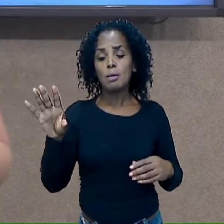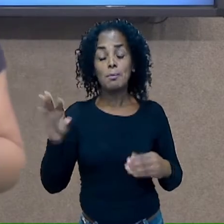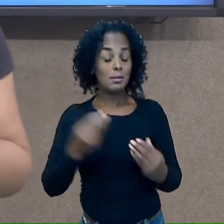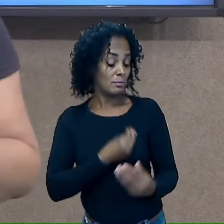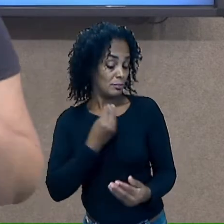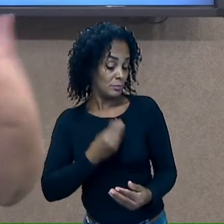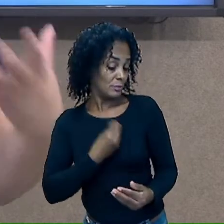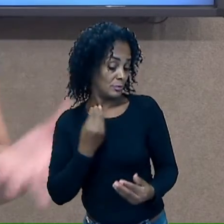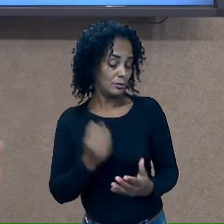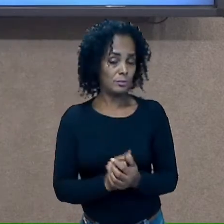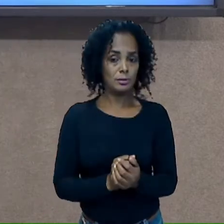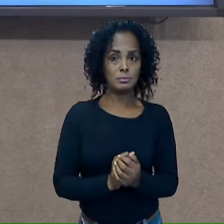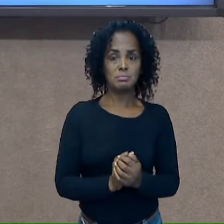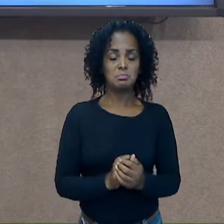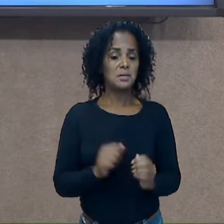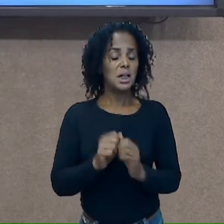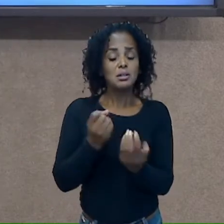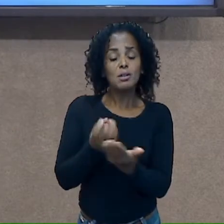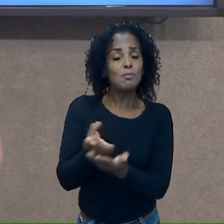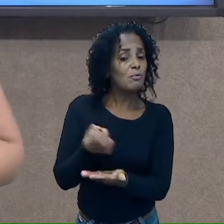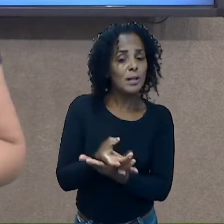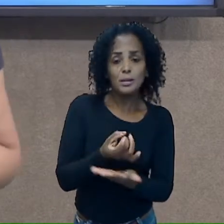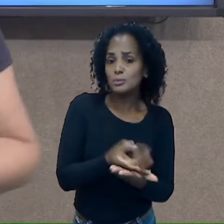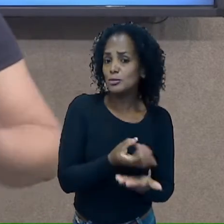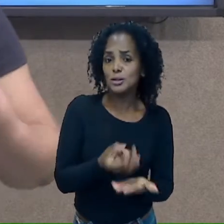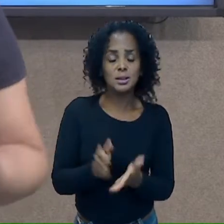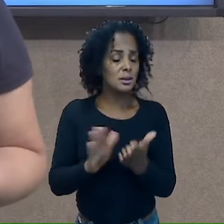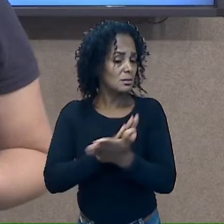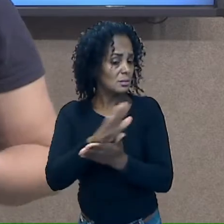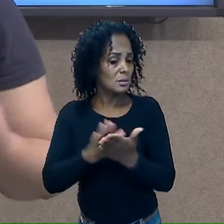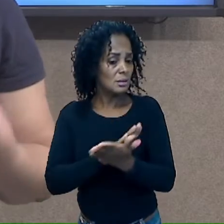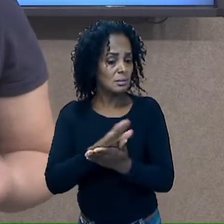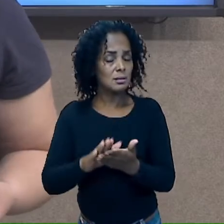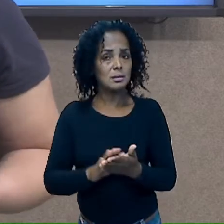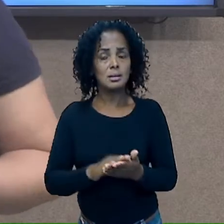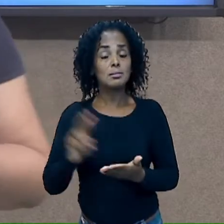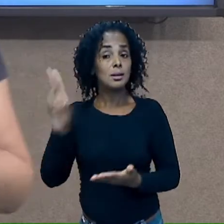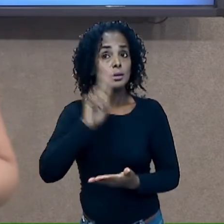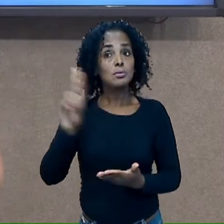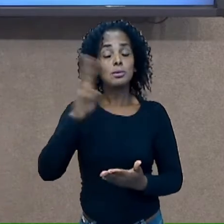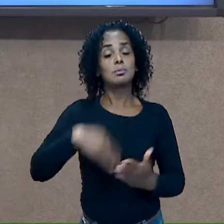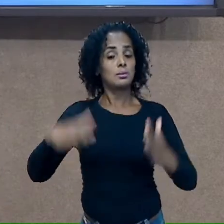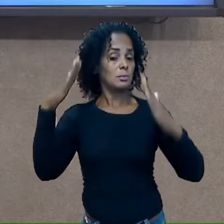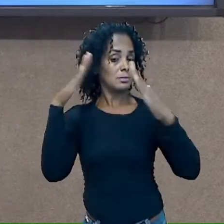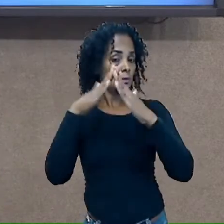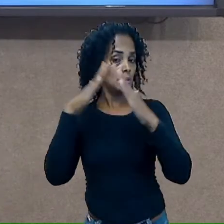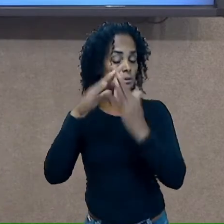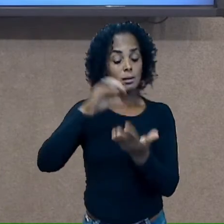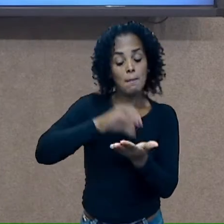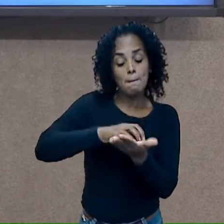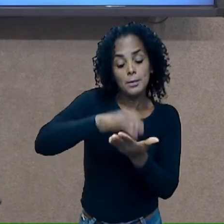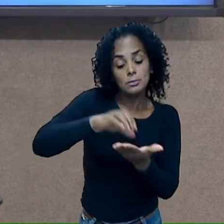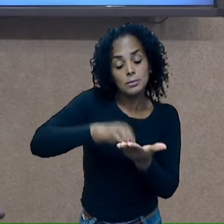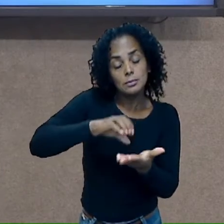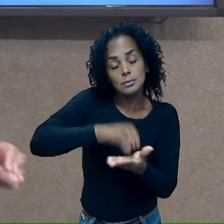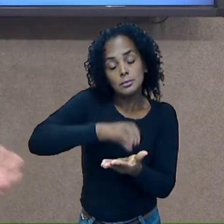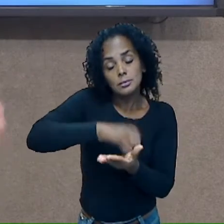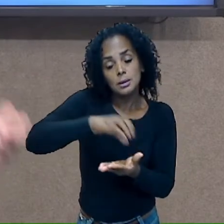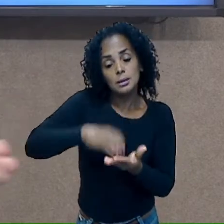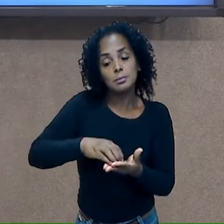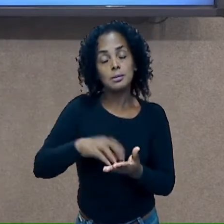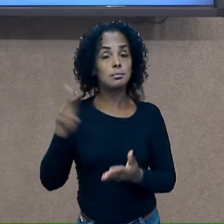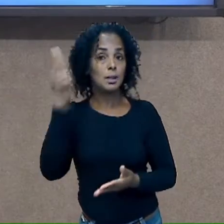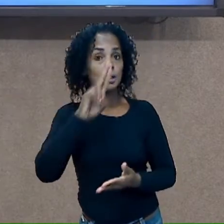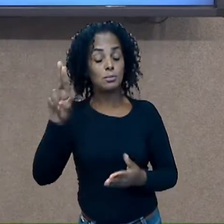fazem disso um comércio. Então, eles usam para a sua casa, o seu lar, sua tribo. Então, eles usam esse barro,